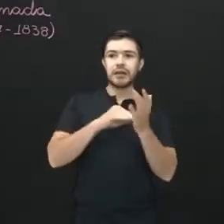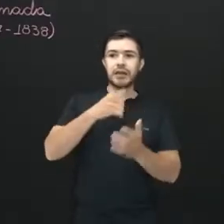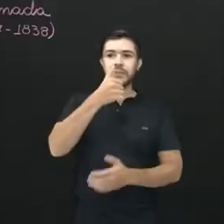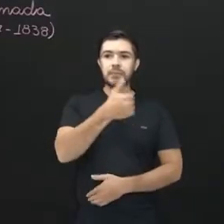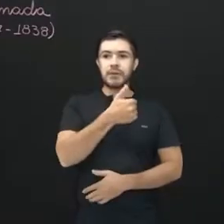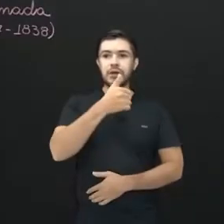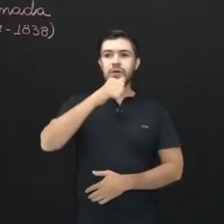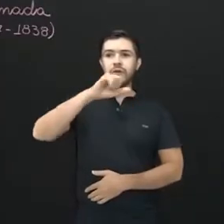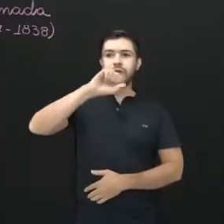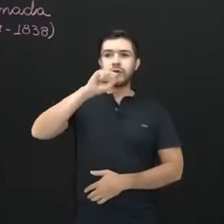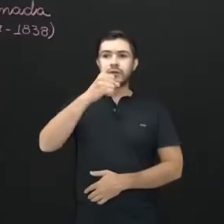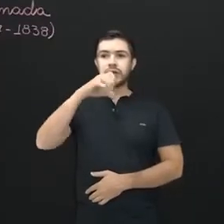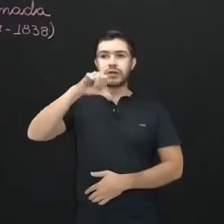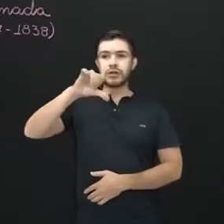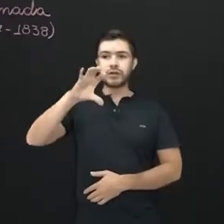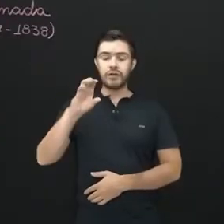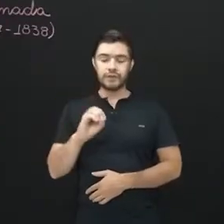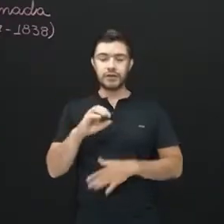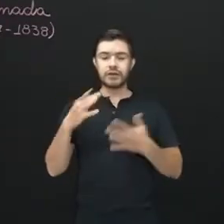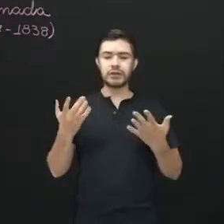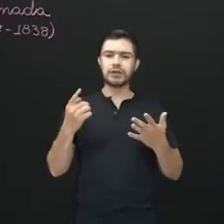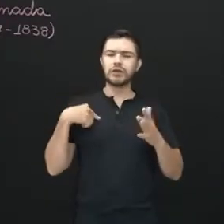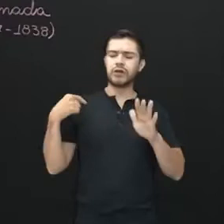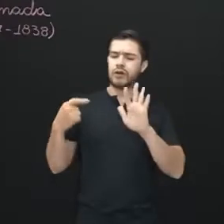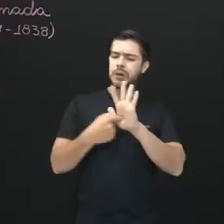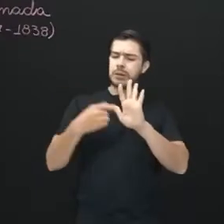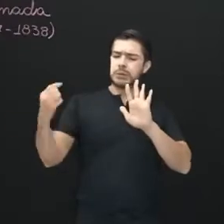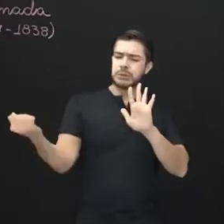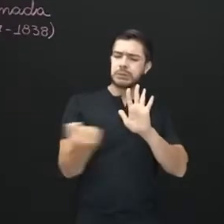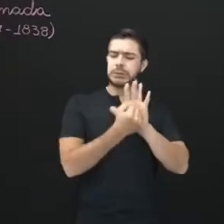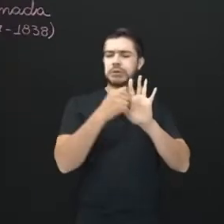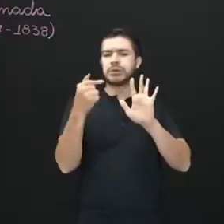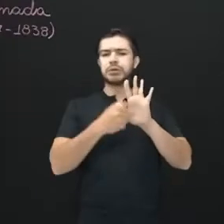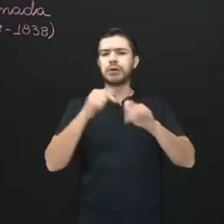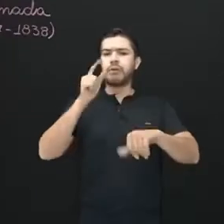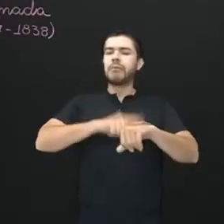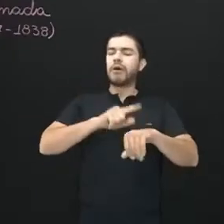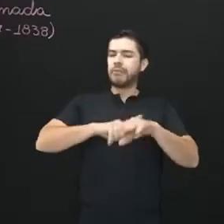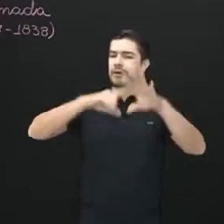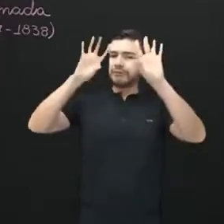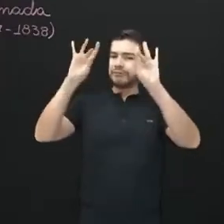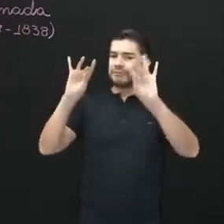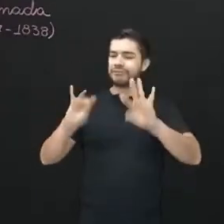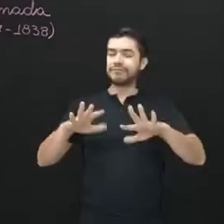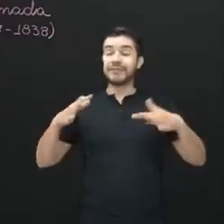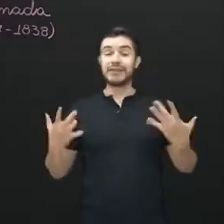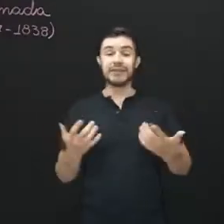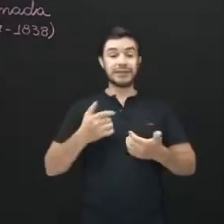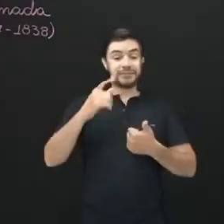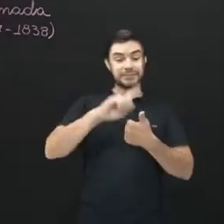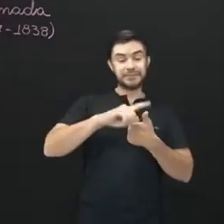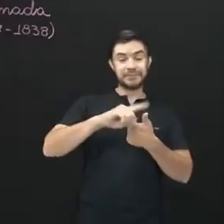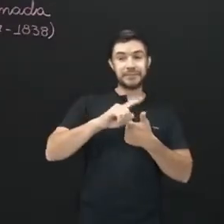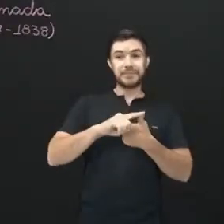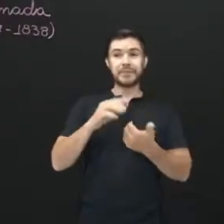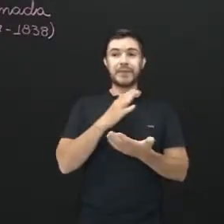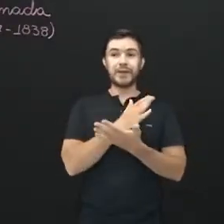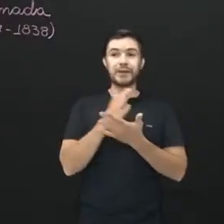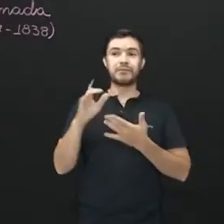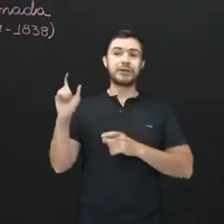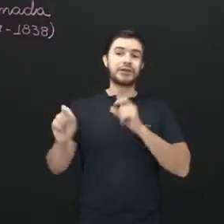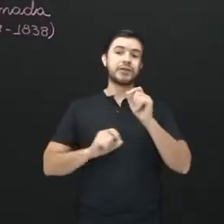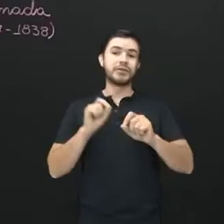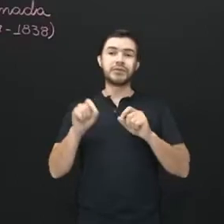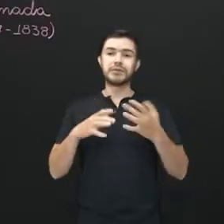aqui. A gente vai enfatizar, a gente vai dar destaque a esses dois momentos. Primeira coisa para trazer essa discussão